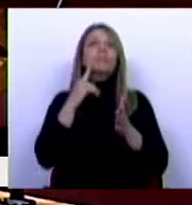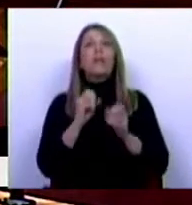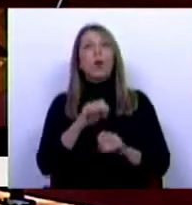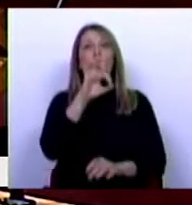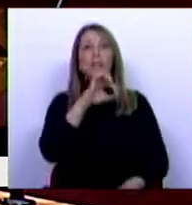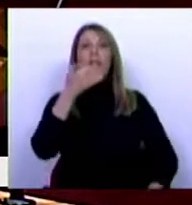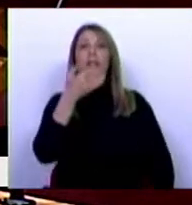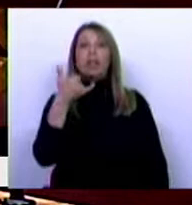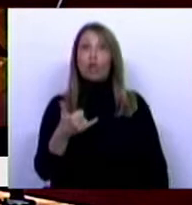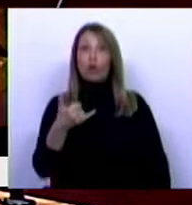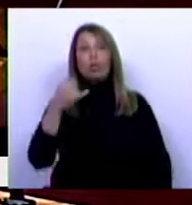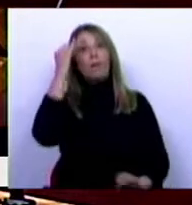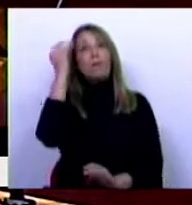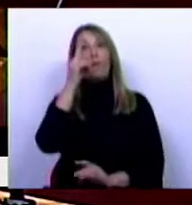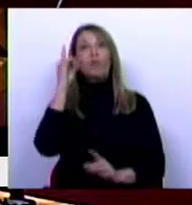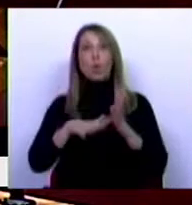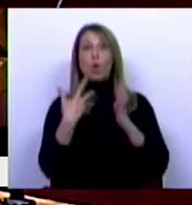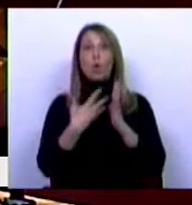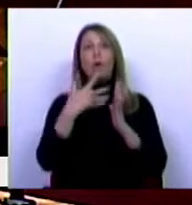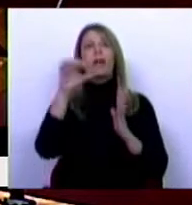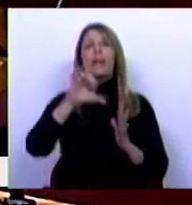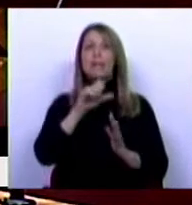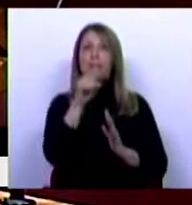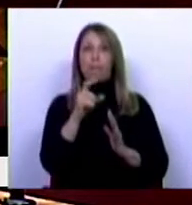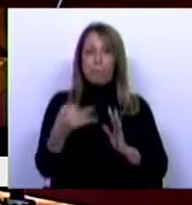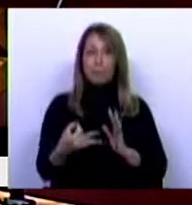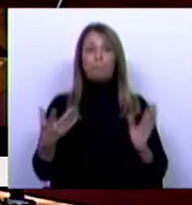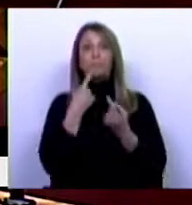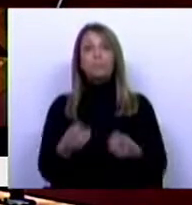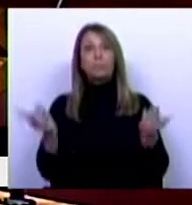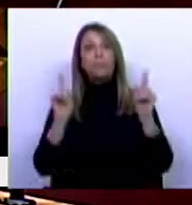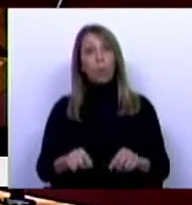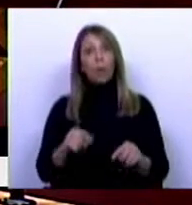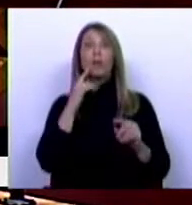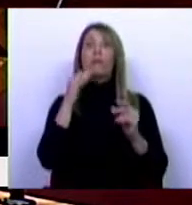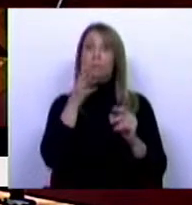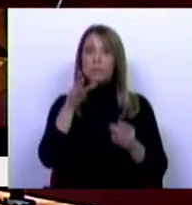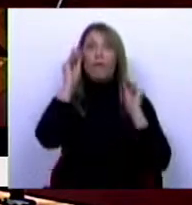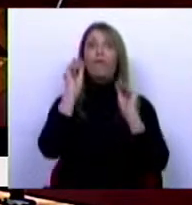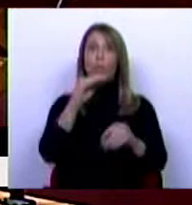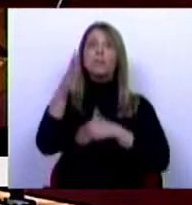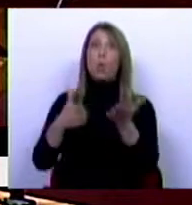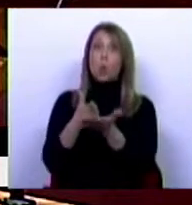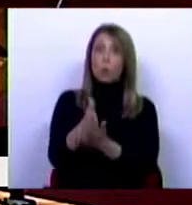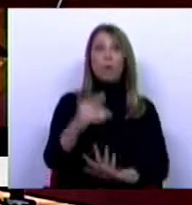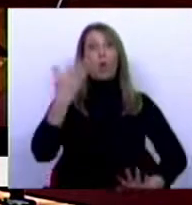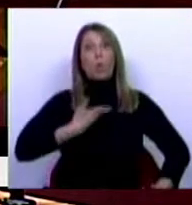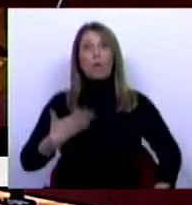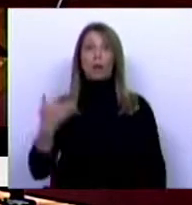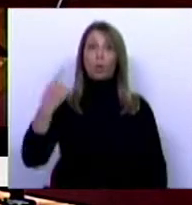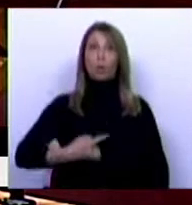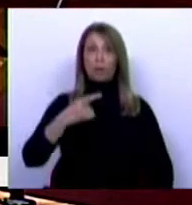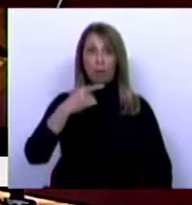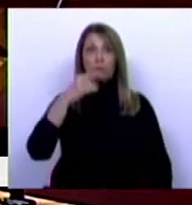para a carreira em quadro de zona pedagógica. Voltamos a insistir na formação contínua, um direito e um dever dos docentes que permite